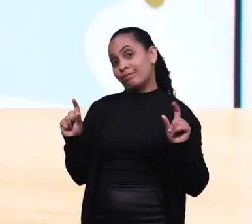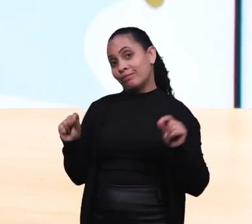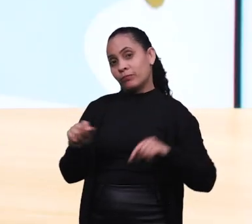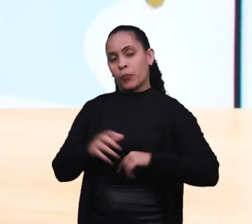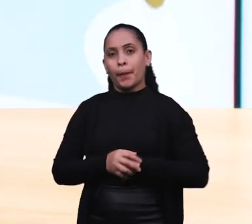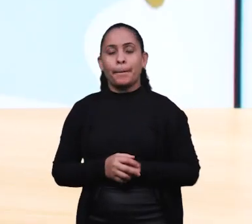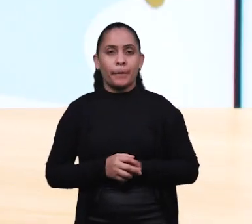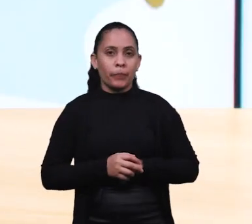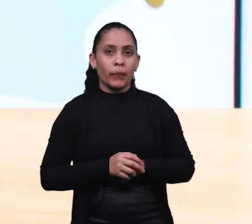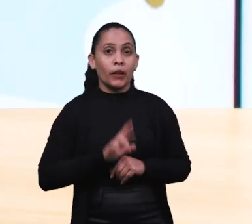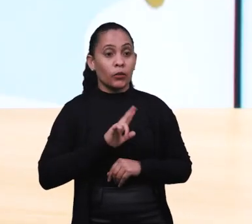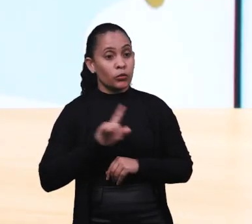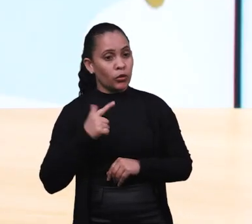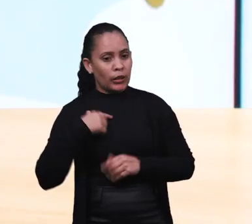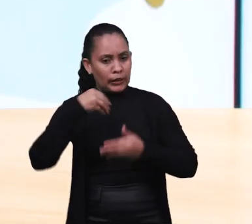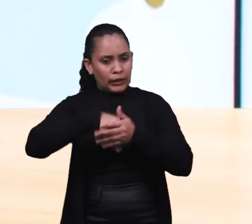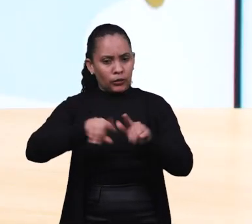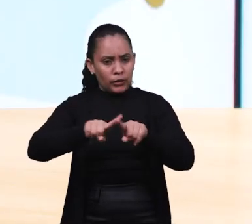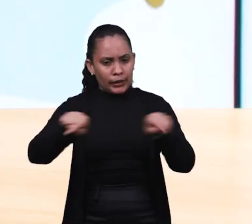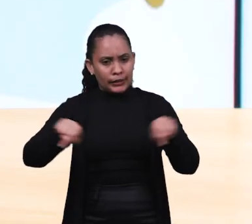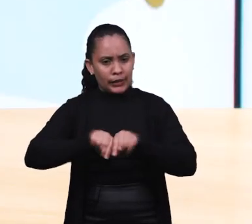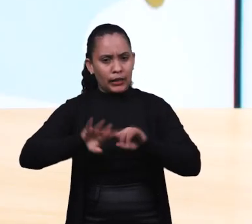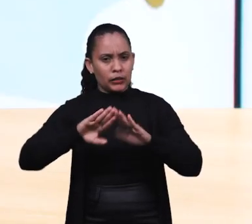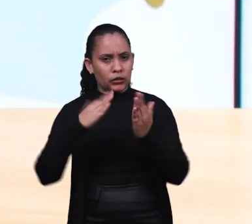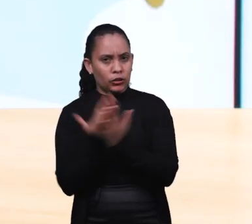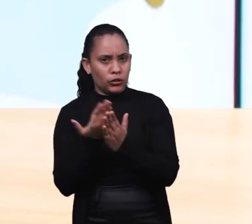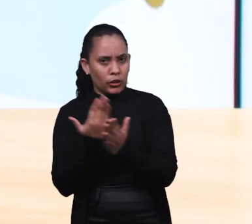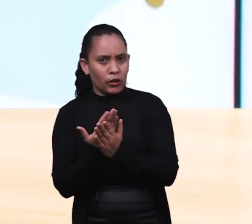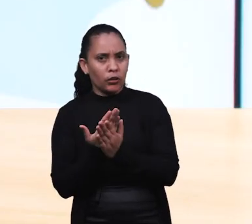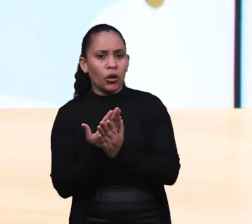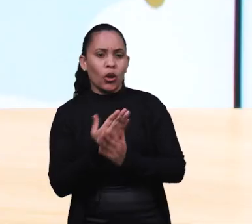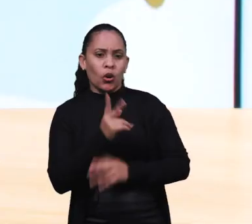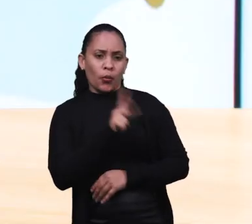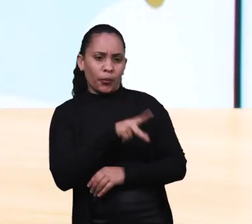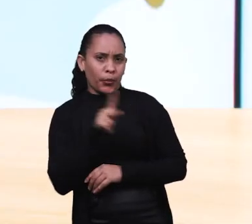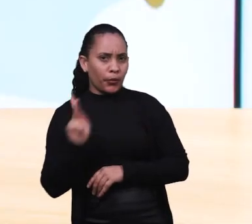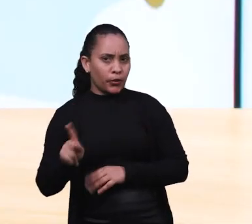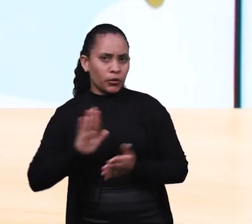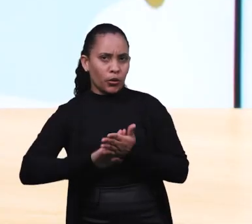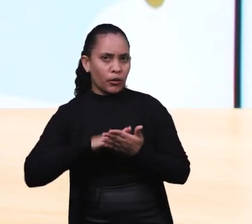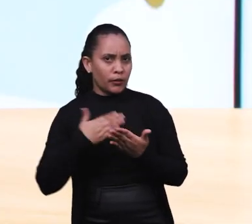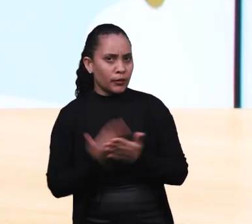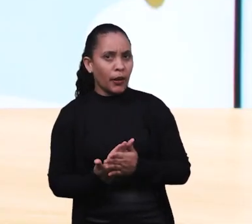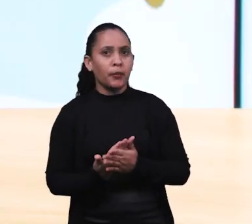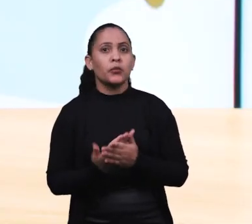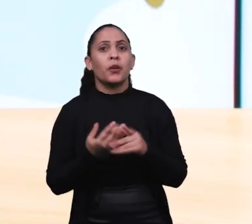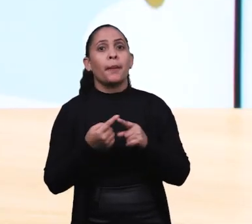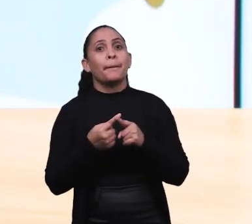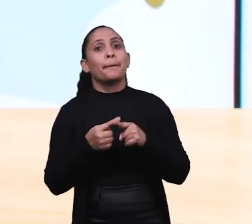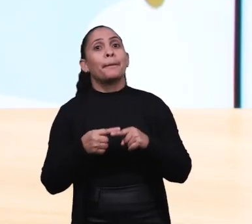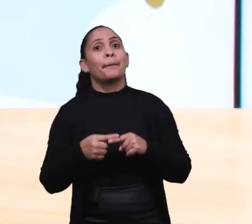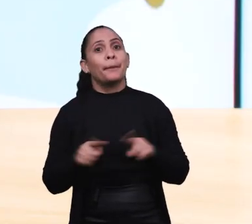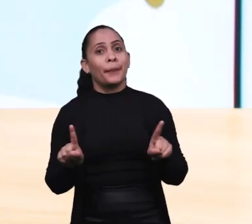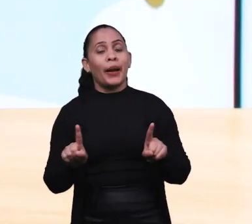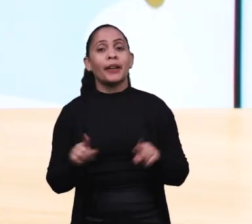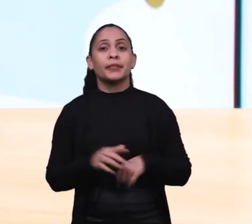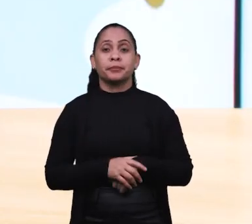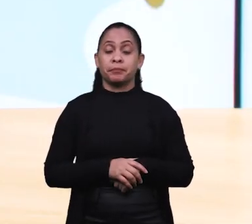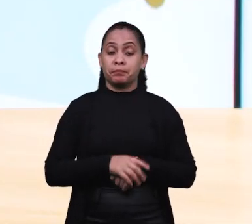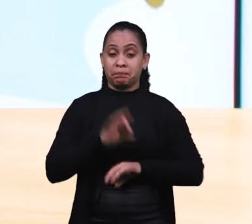aluno ter acesso não só na sala de aula, tendo um intérprete junto com o professor, mas também das instituições estarem